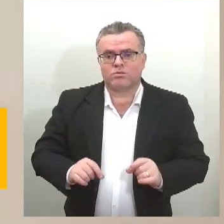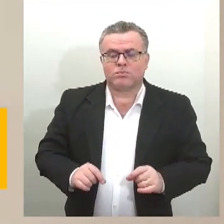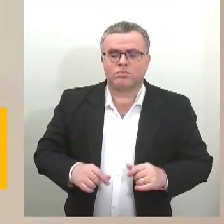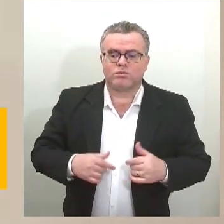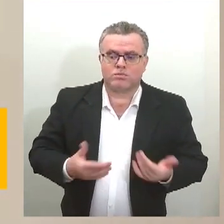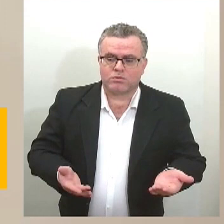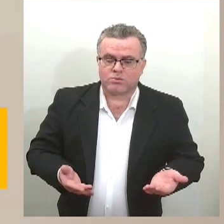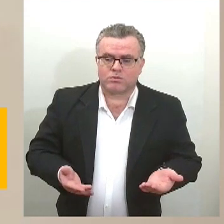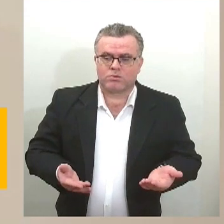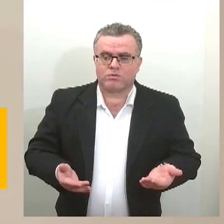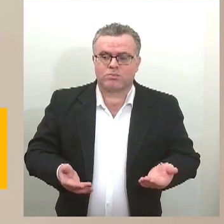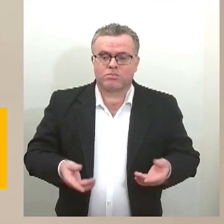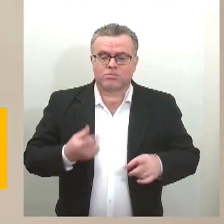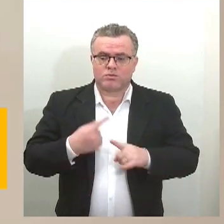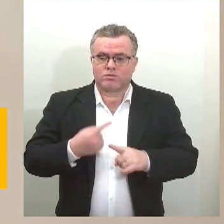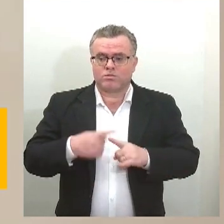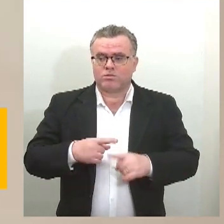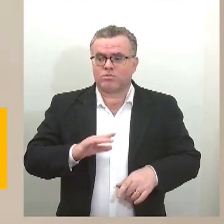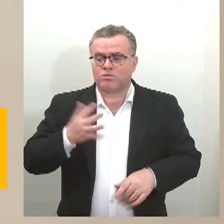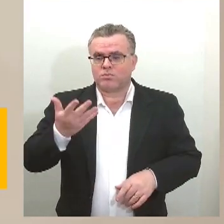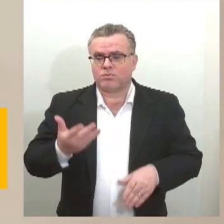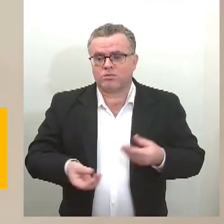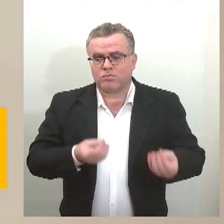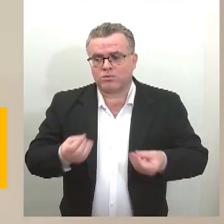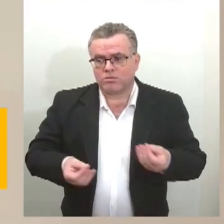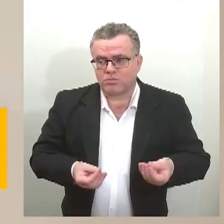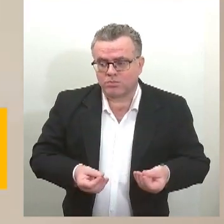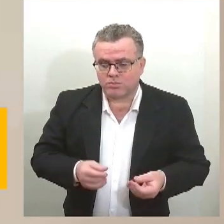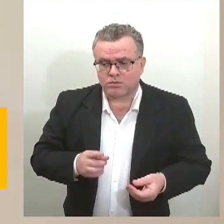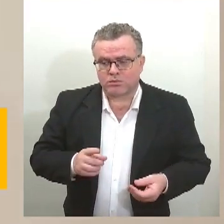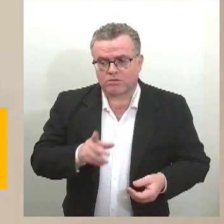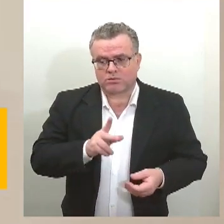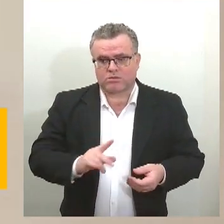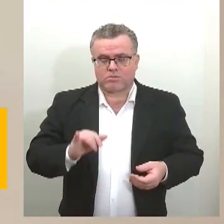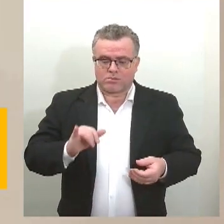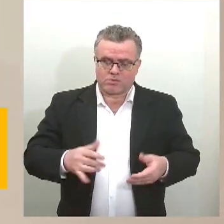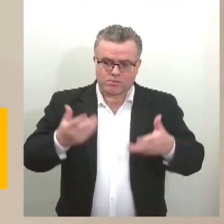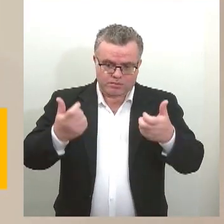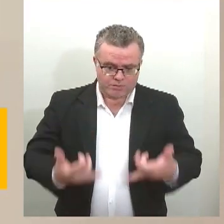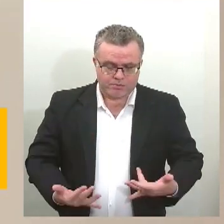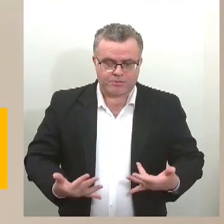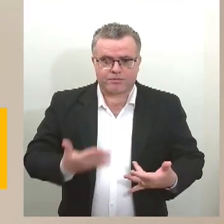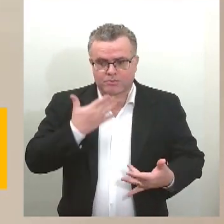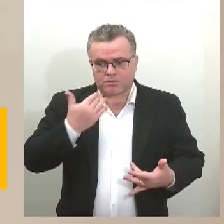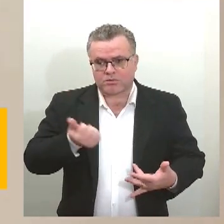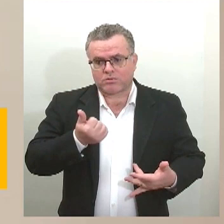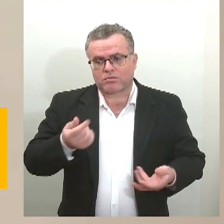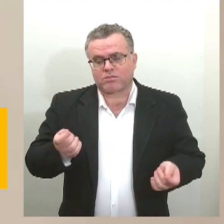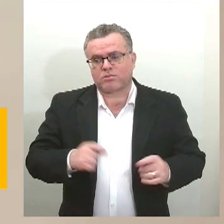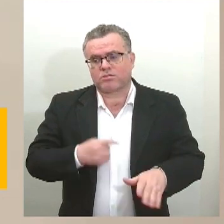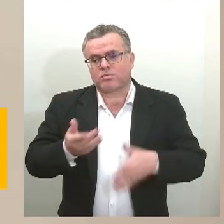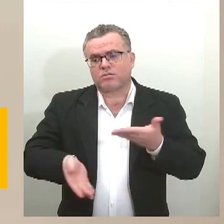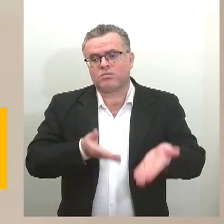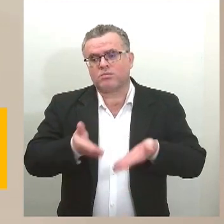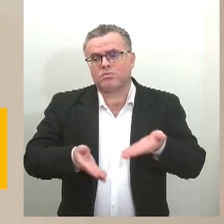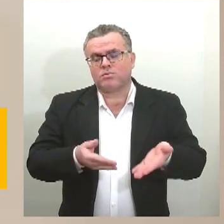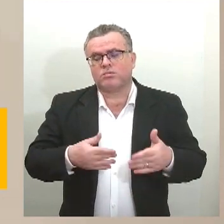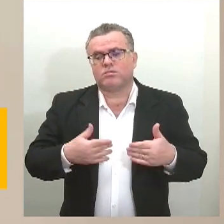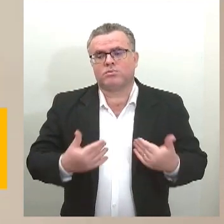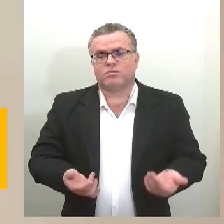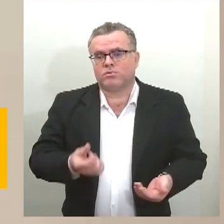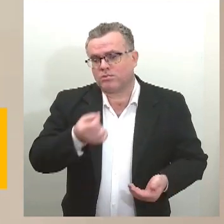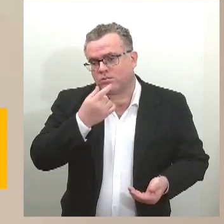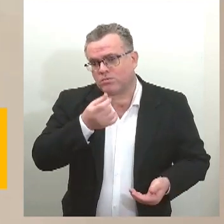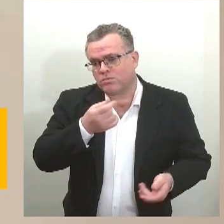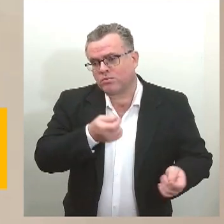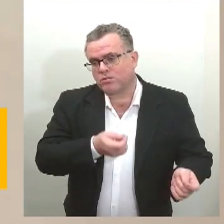que isso acontece, ele realmente vai fazer uma adesão muito melhor ao seu tratamento, ele vai tomar a medicação dele corretamente,